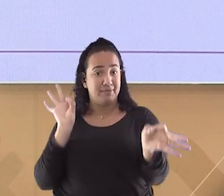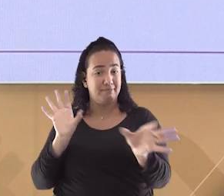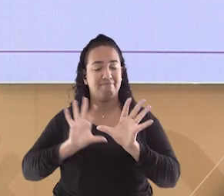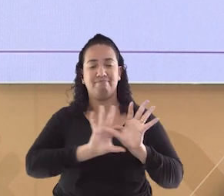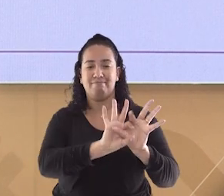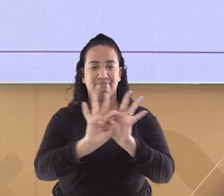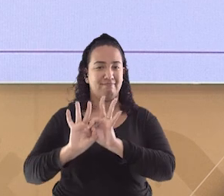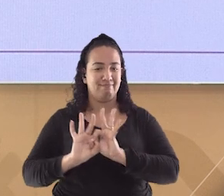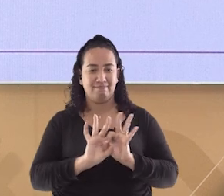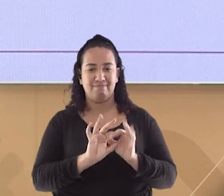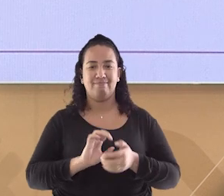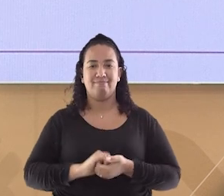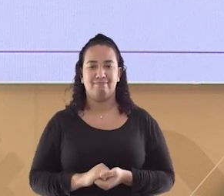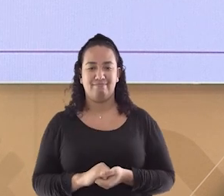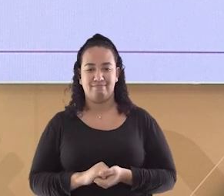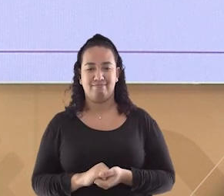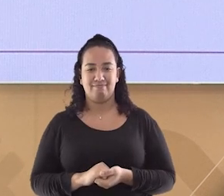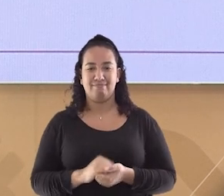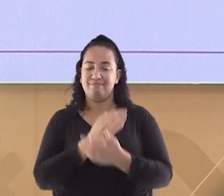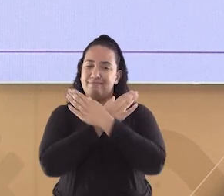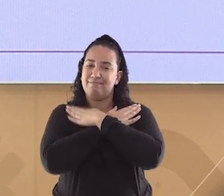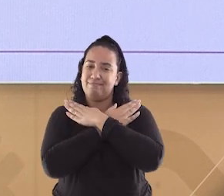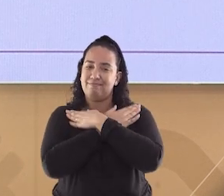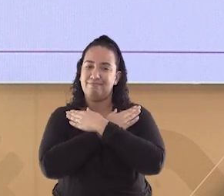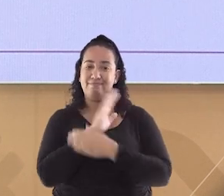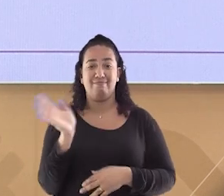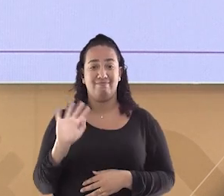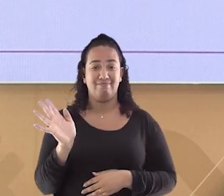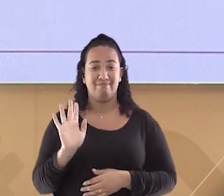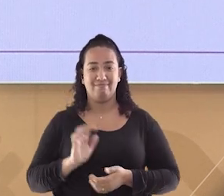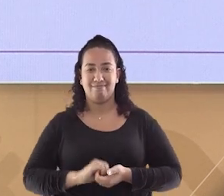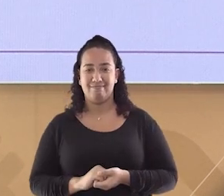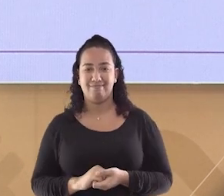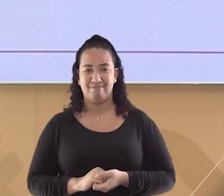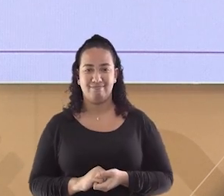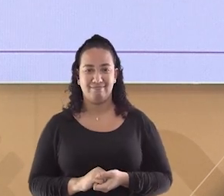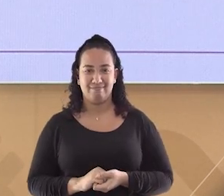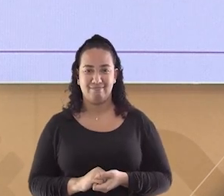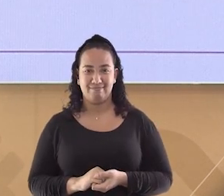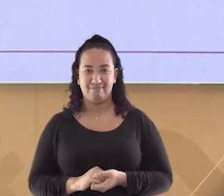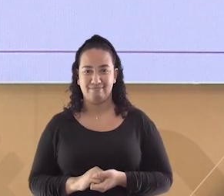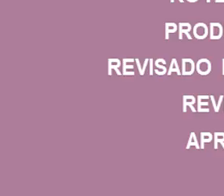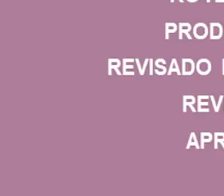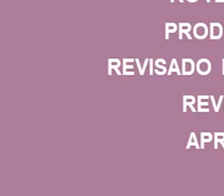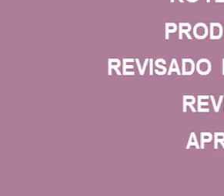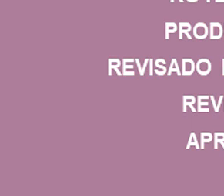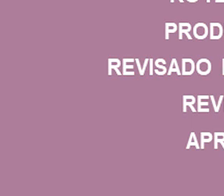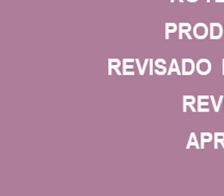esqueçam que mesmo distantes, estamos juntos. Um abraço e até a próxima!